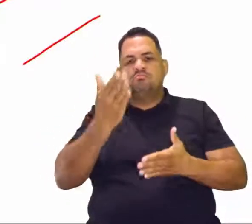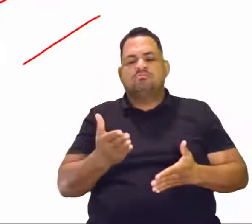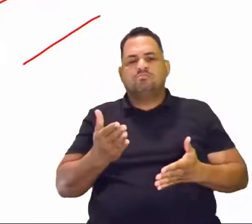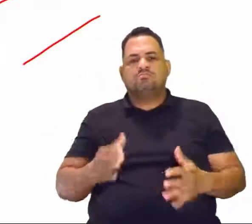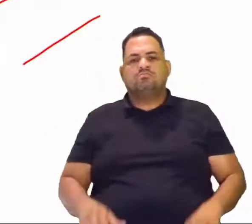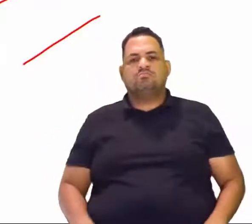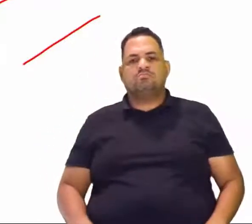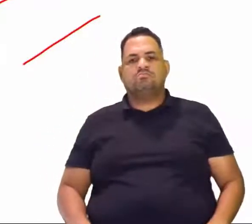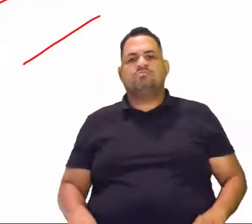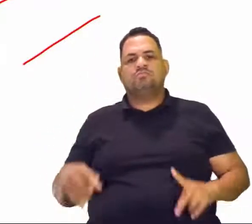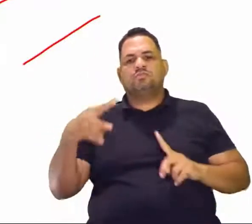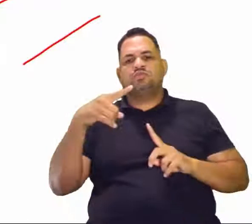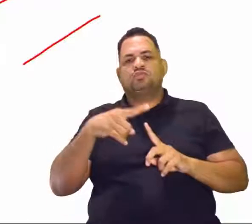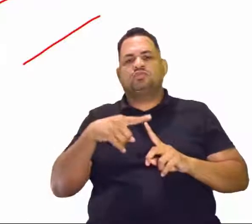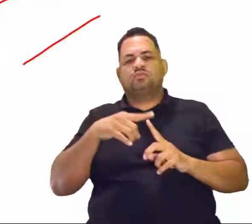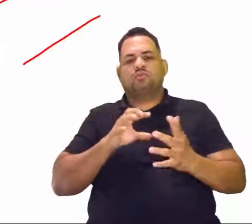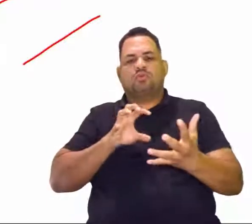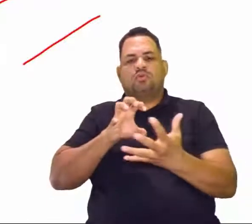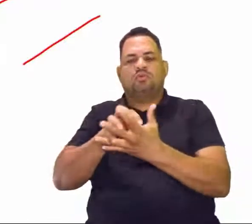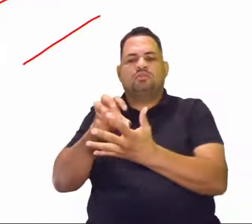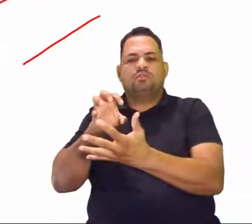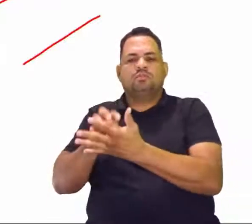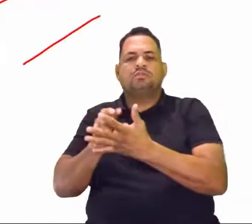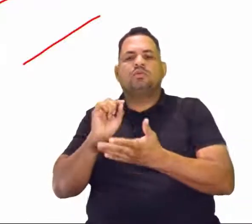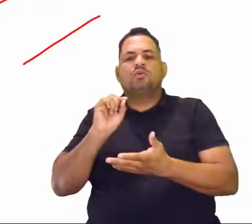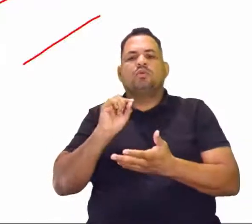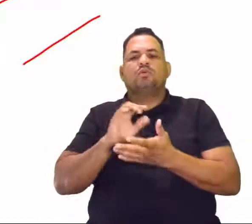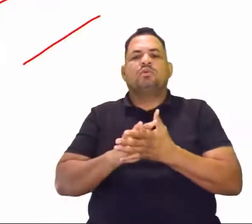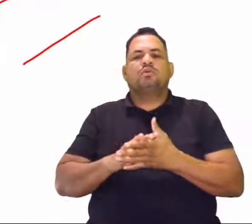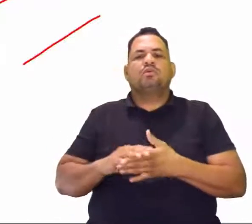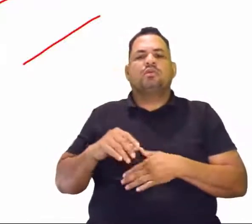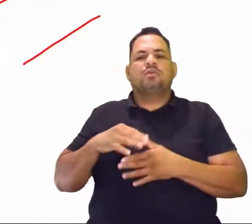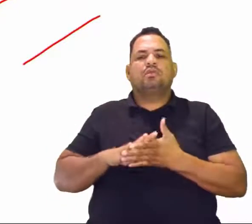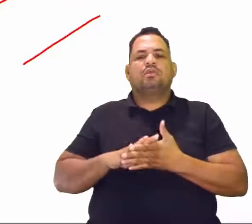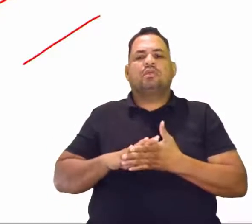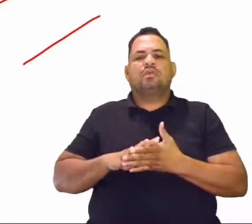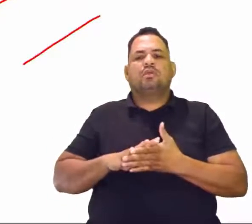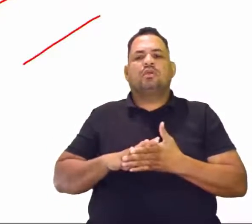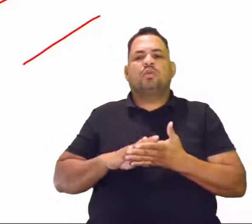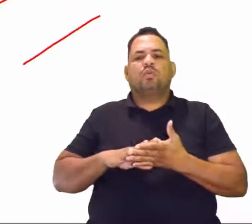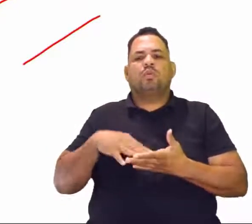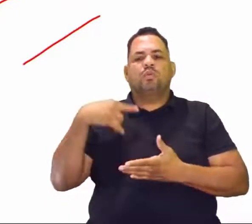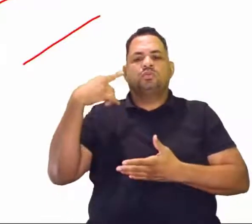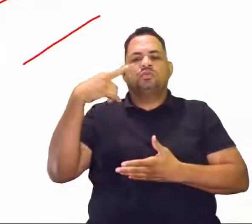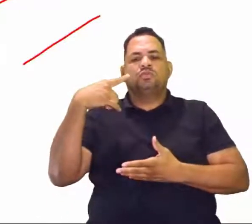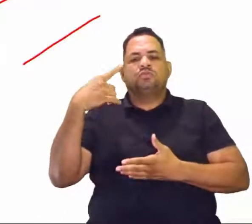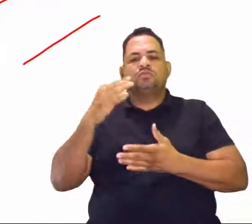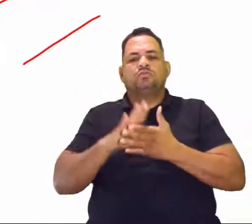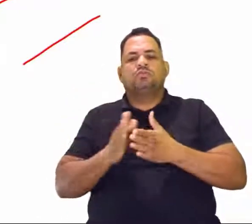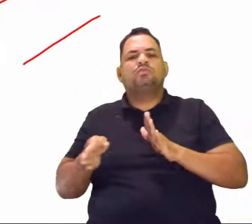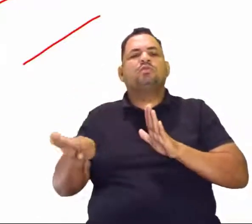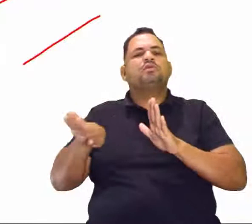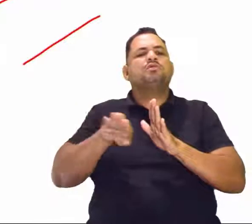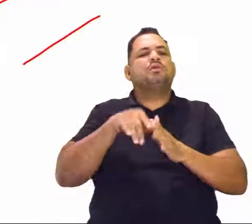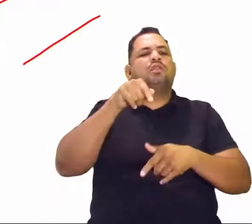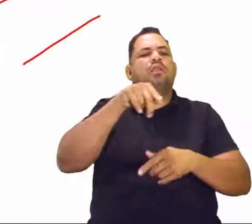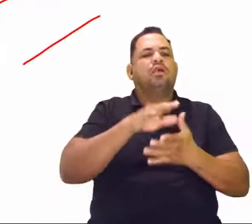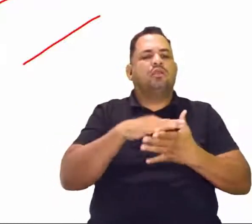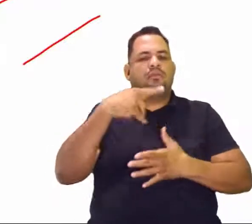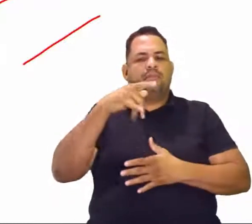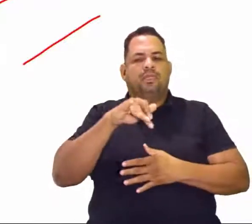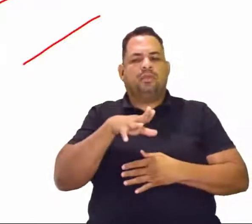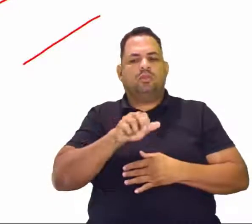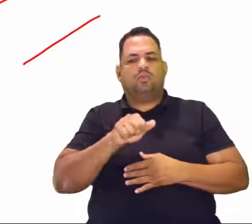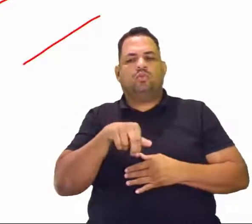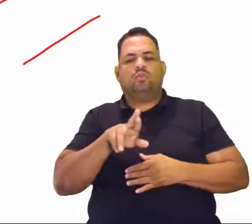essa e por esse tipo de colonização é o que que os espanhóis Fizeram por lá né então alguém quiser tiver curiosidade de